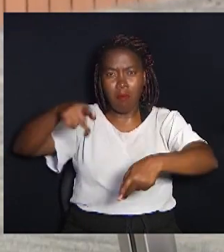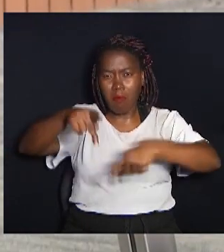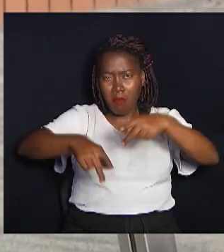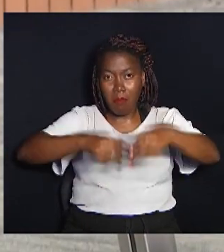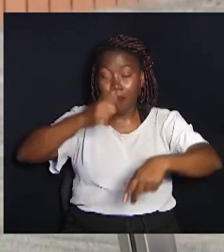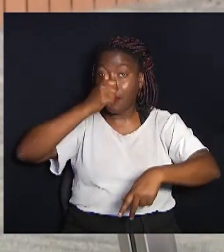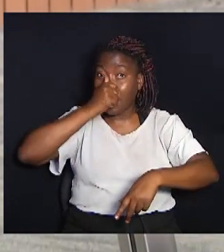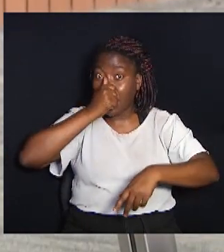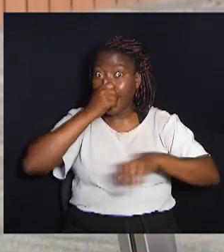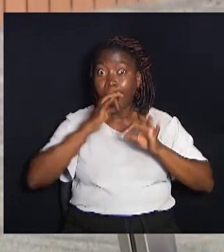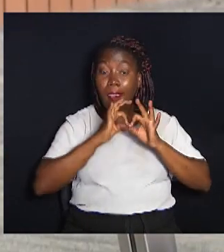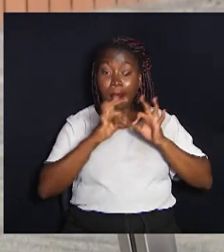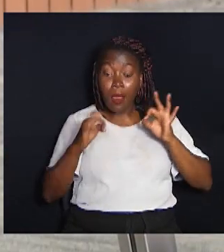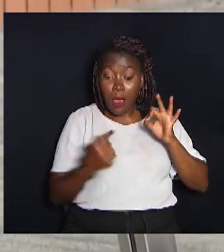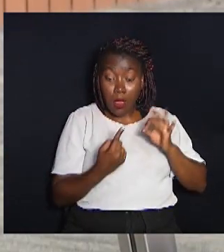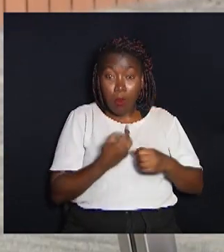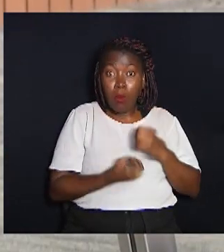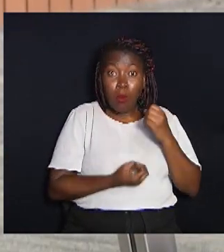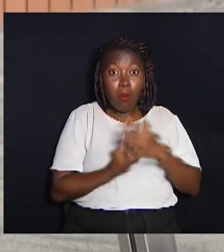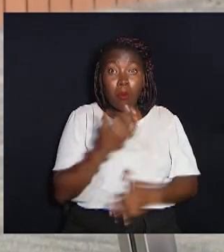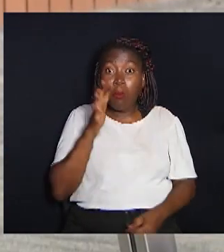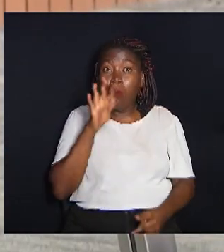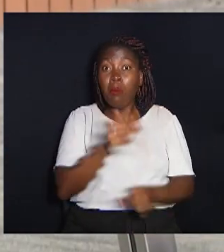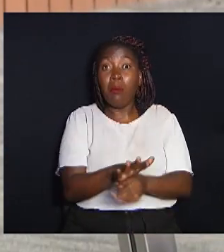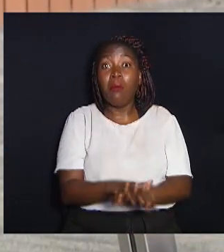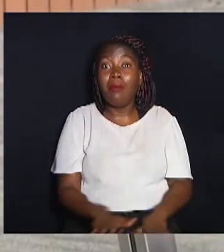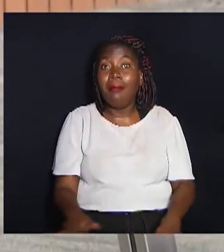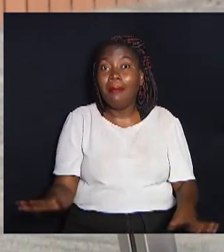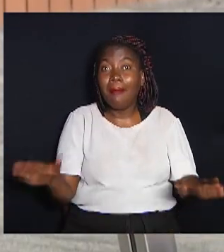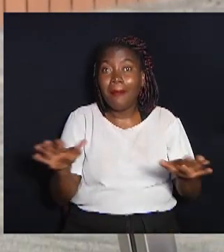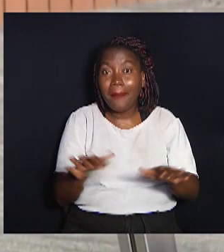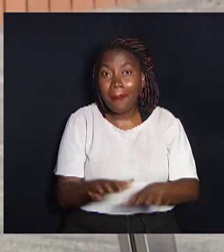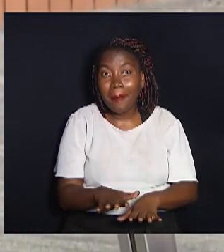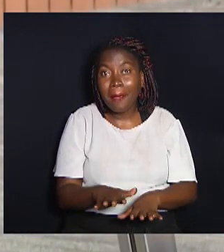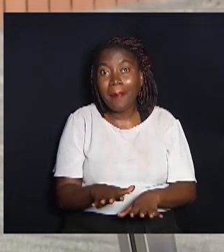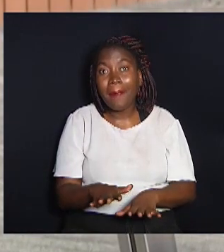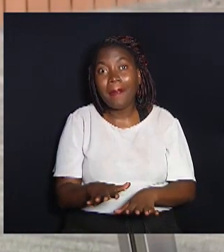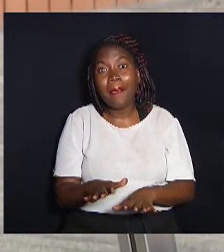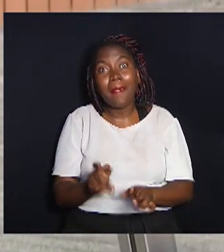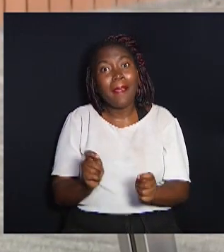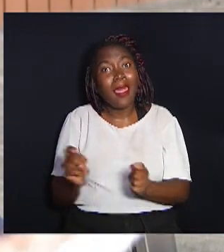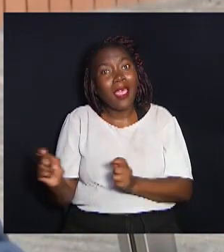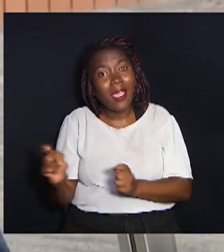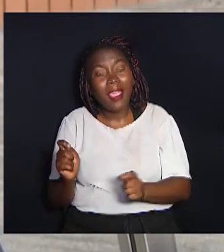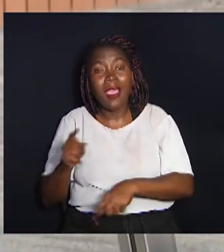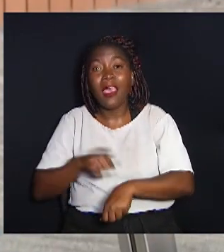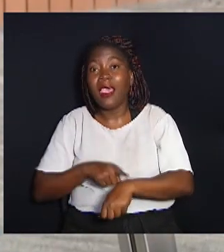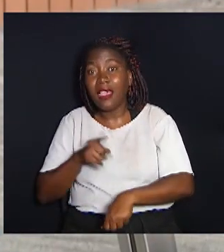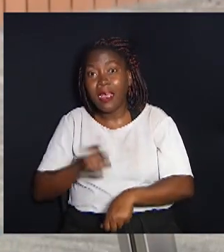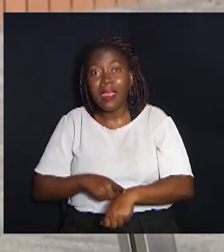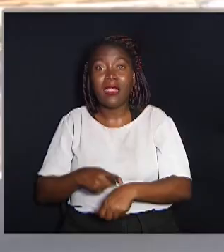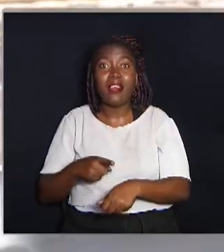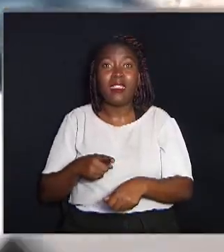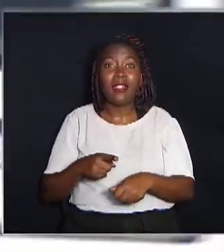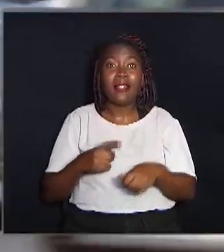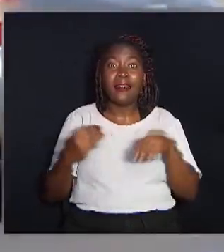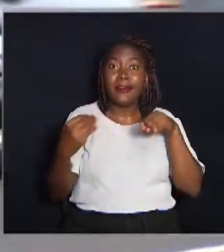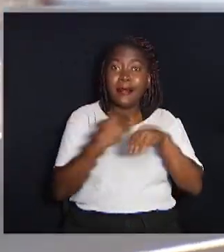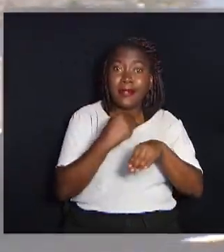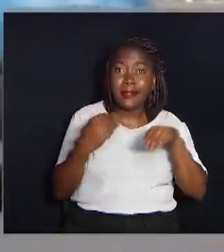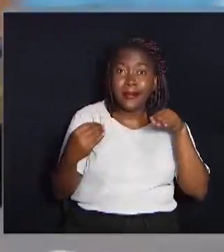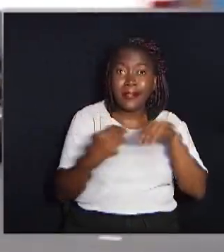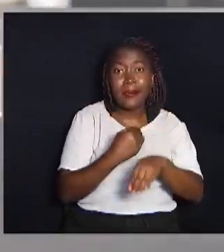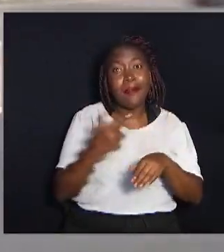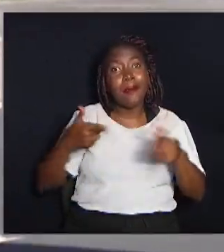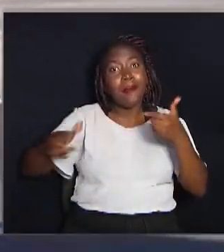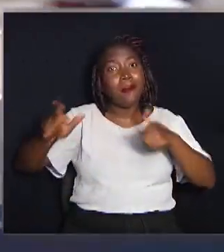atingir todo esse objetivo sem levar o tráfego de ônibus e o fluxo para o Balão da Bosch, Lix da Cunha e o